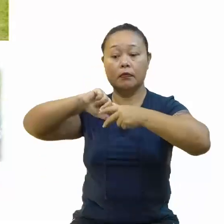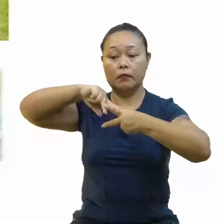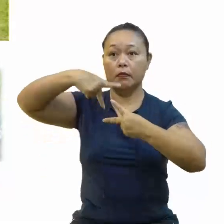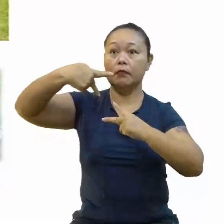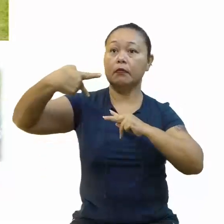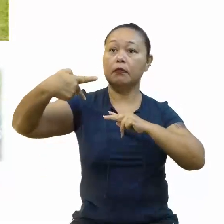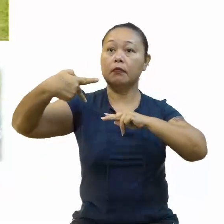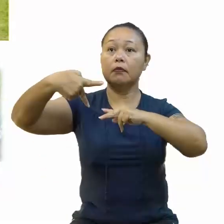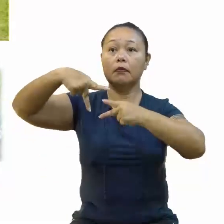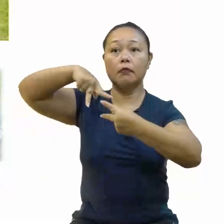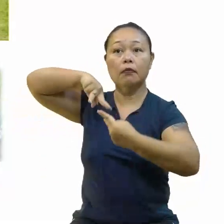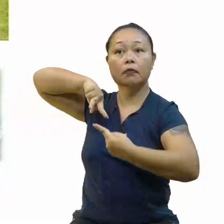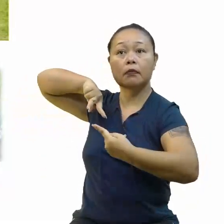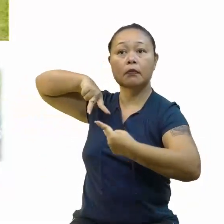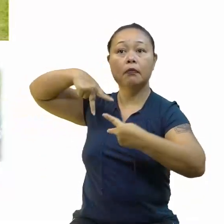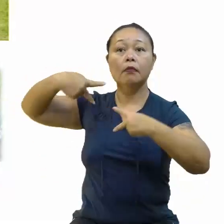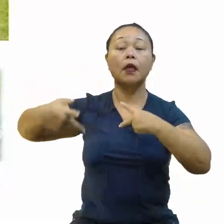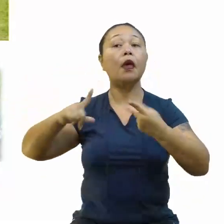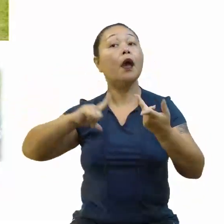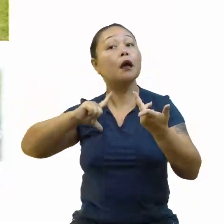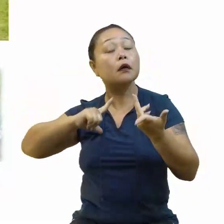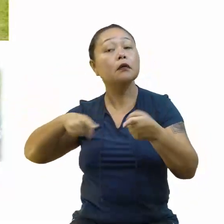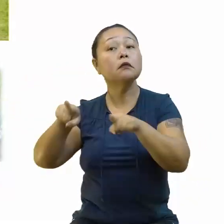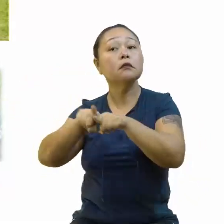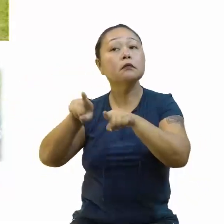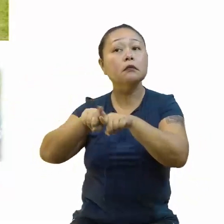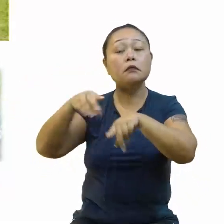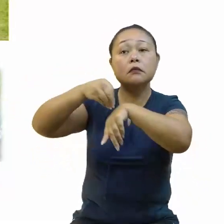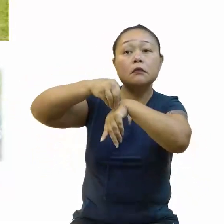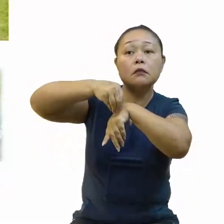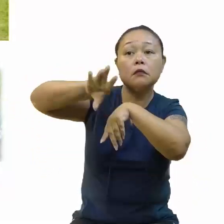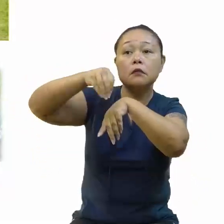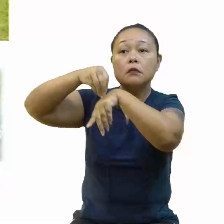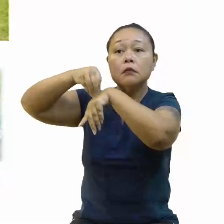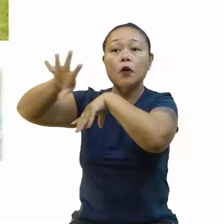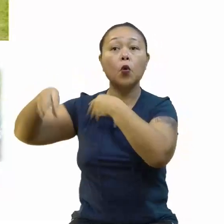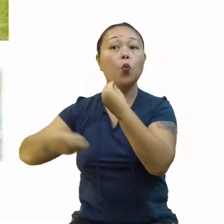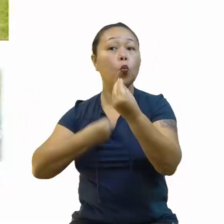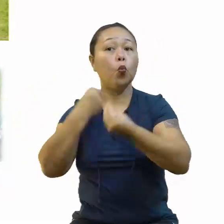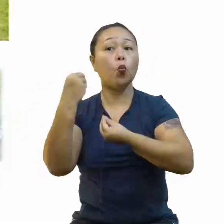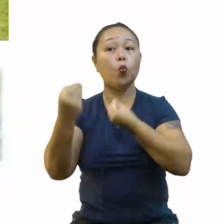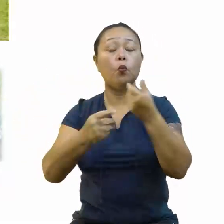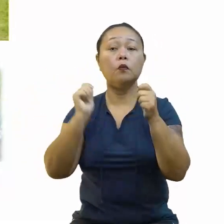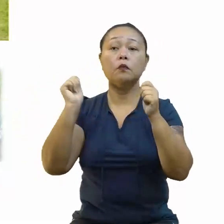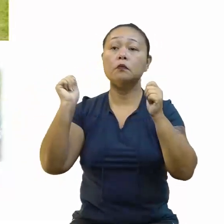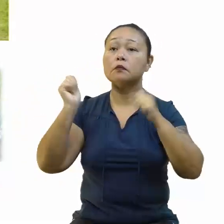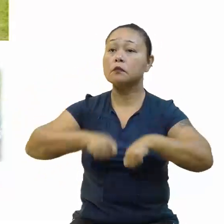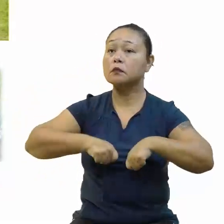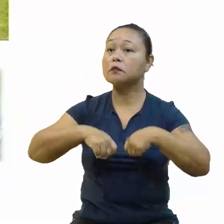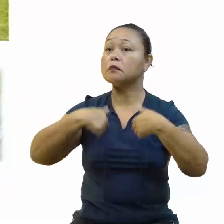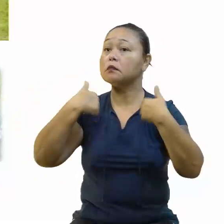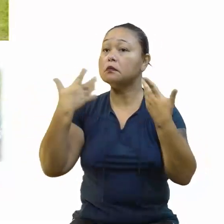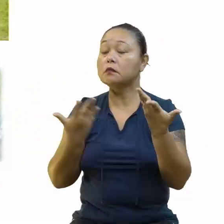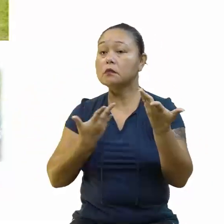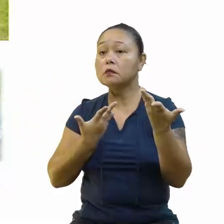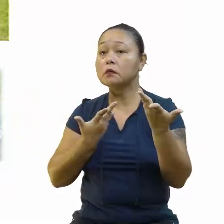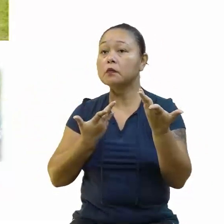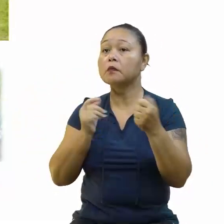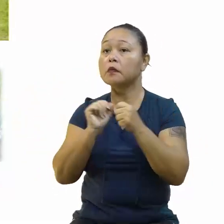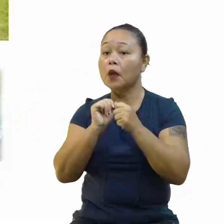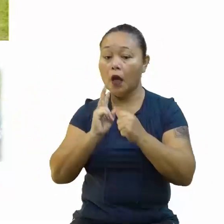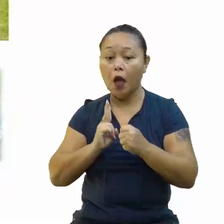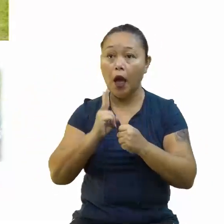flexibilidade. Eu dei também algumas dicas de como que a gente pode fazer em relação à carga,